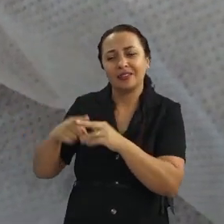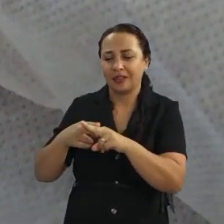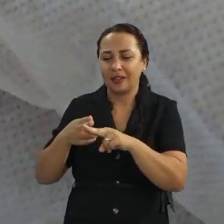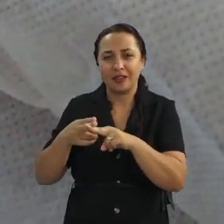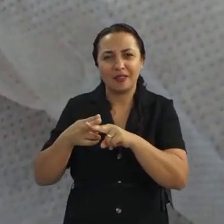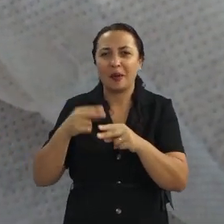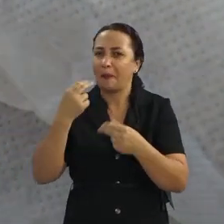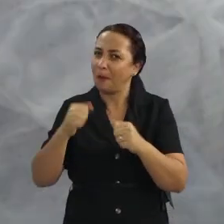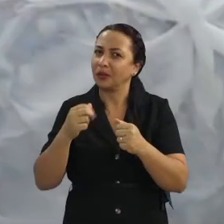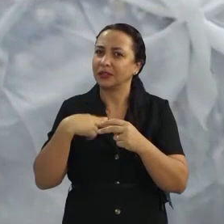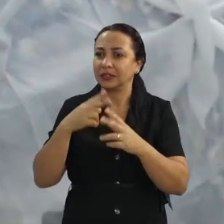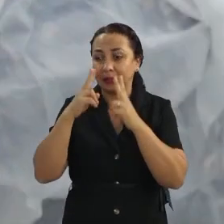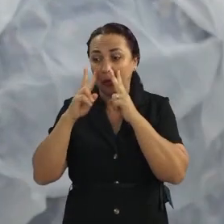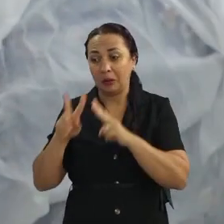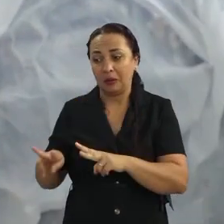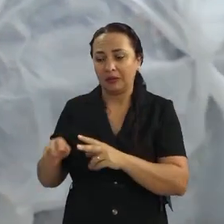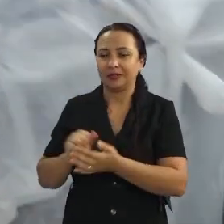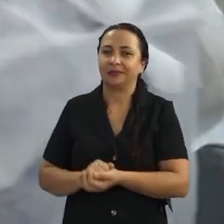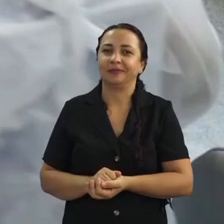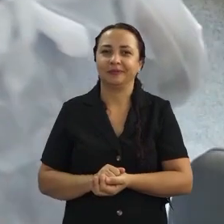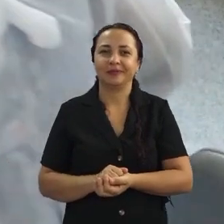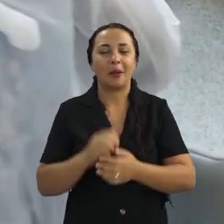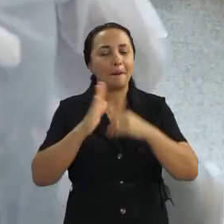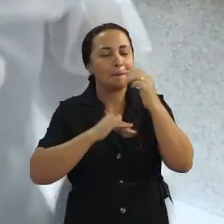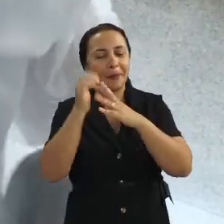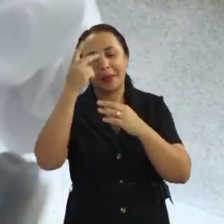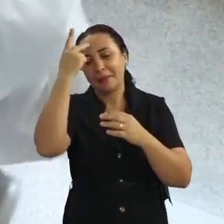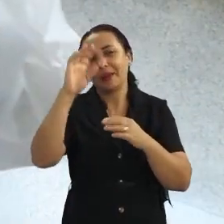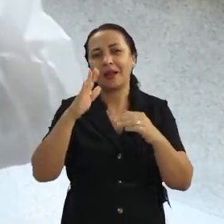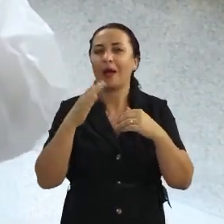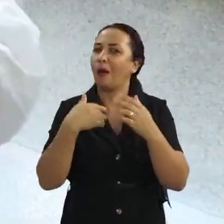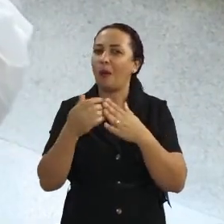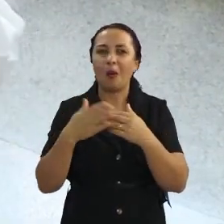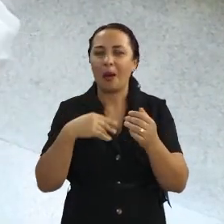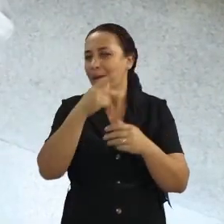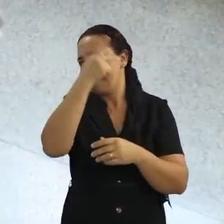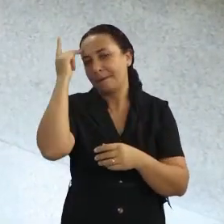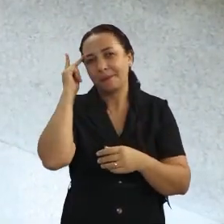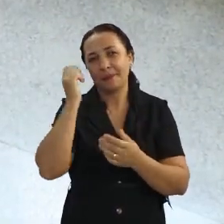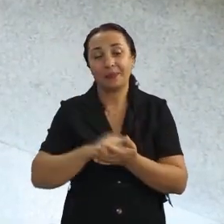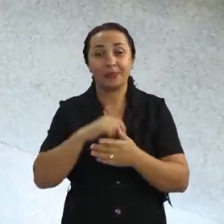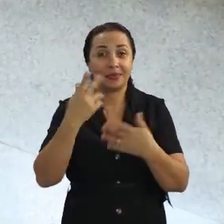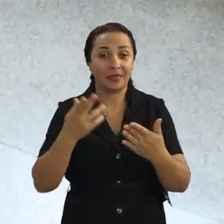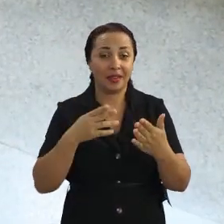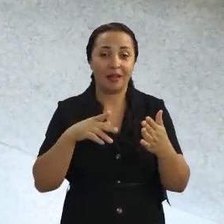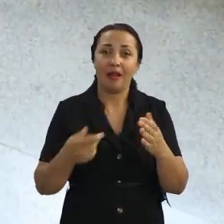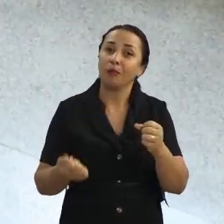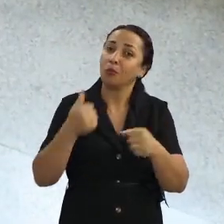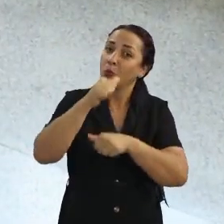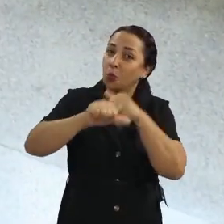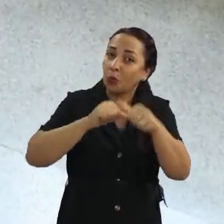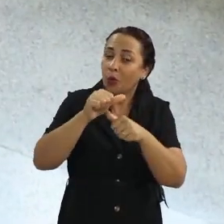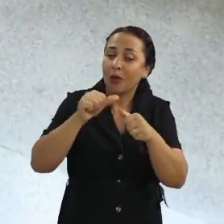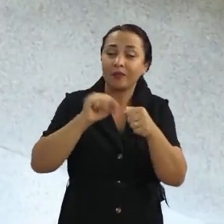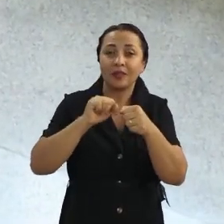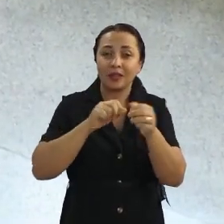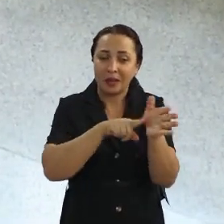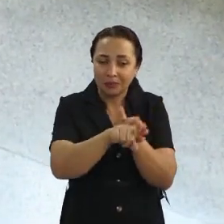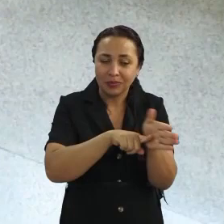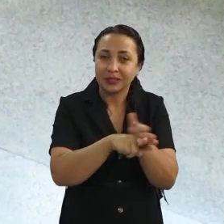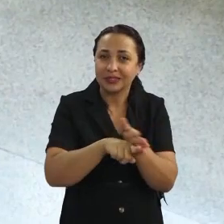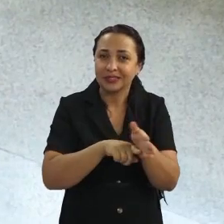instrumentais que podem ser agressivos e aí pode ser uma prática para qualquer pessoa então quando nós transformamos em pesquisa